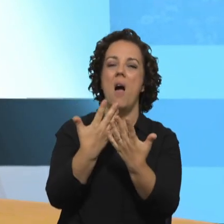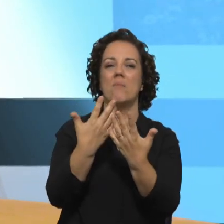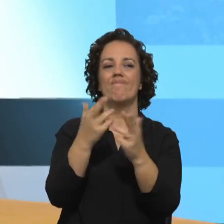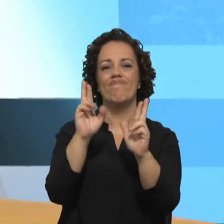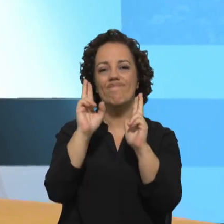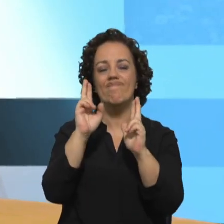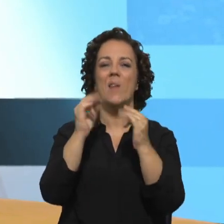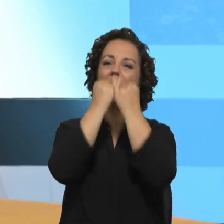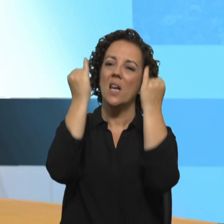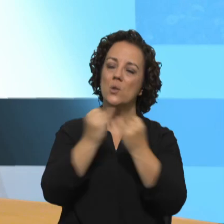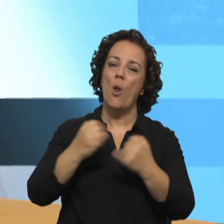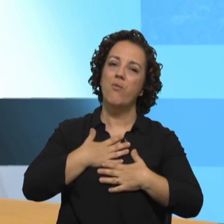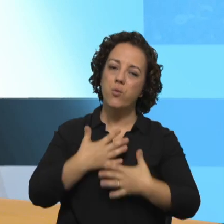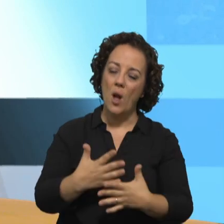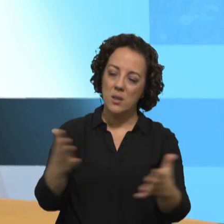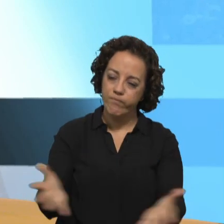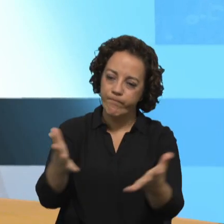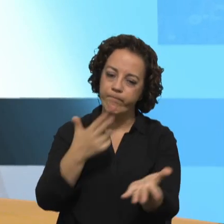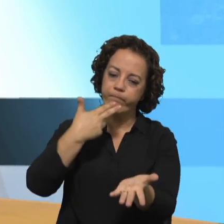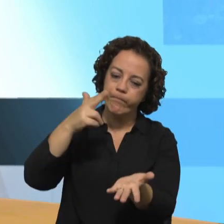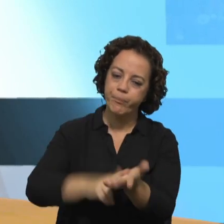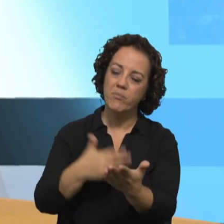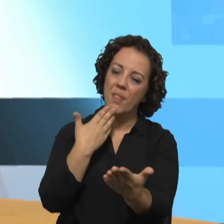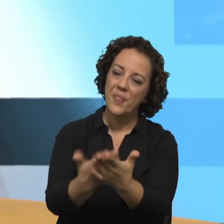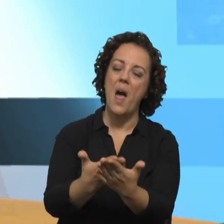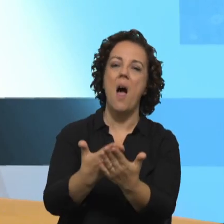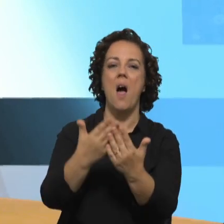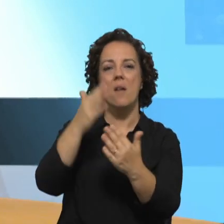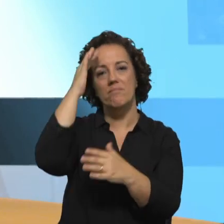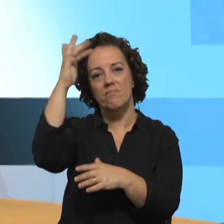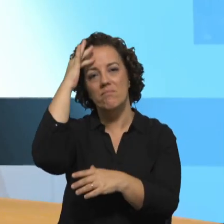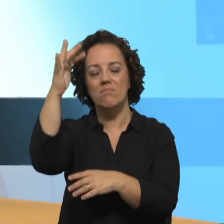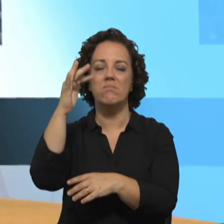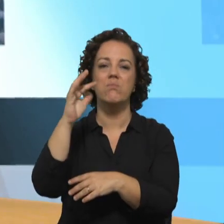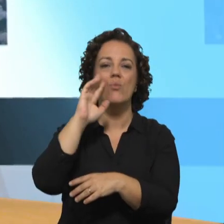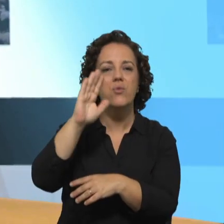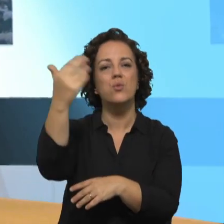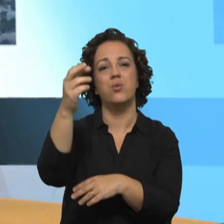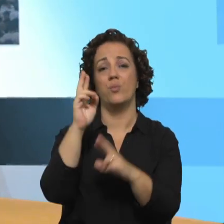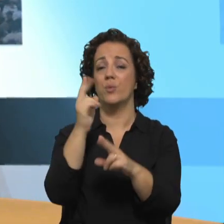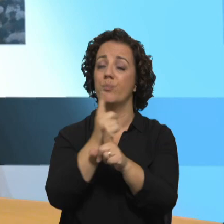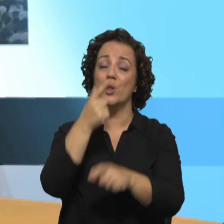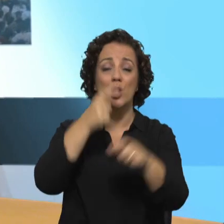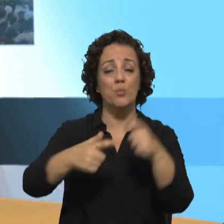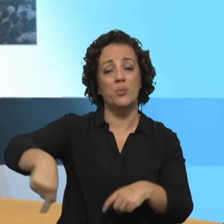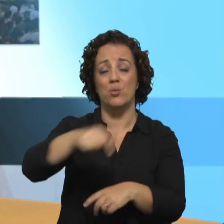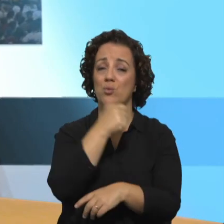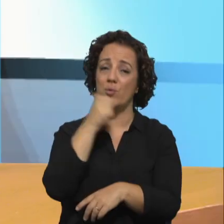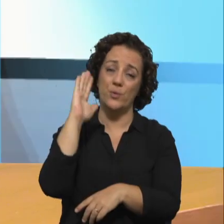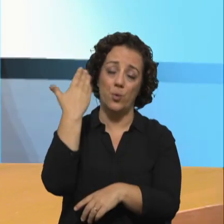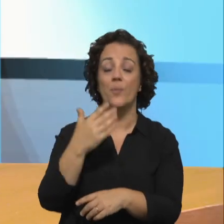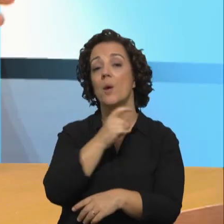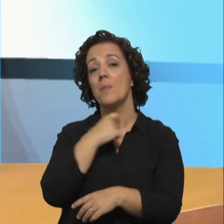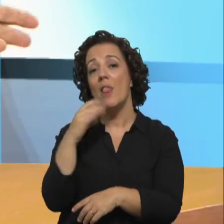da comunidade internacional criar um horizonte pacífico para estas pessoas, porque elas são as primeiras a merecê-lo. Padre João Lourenço, muito